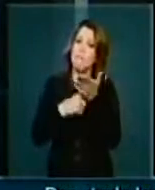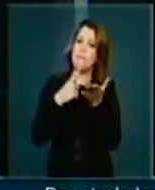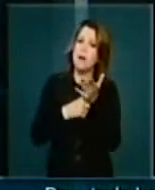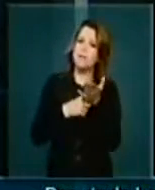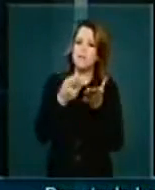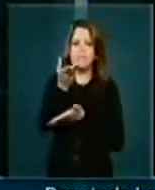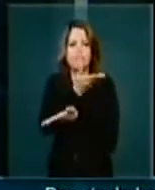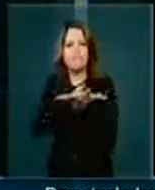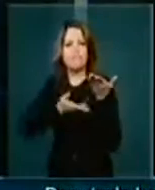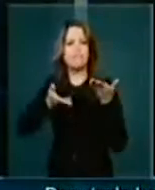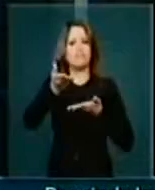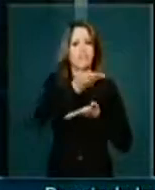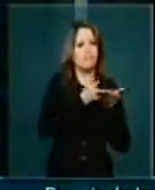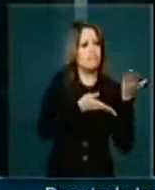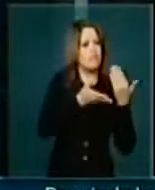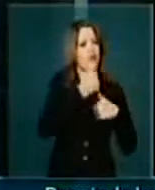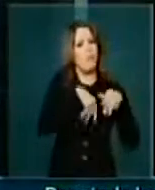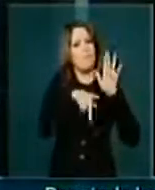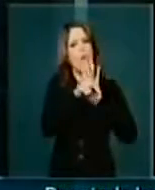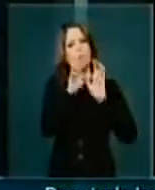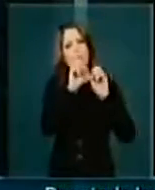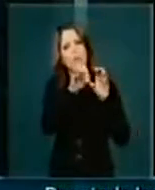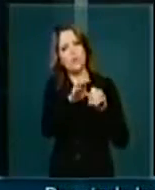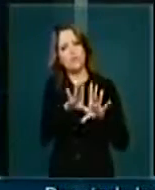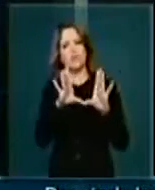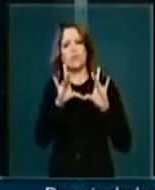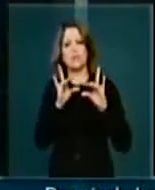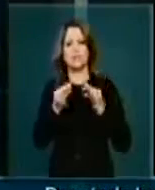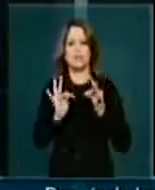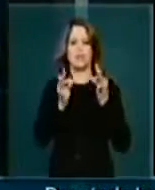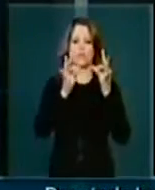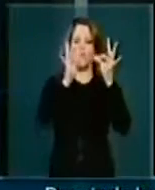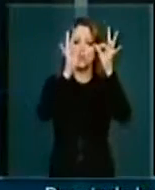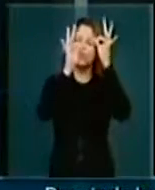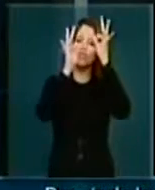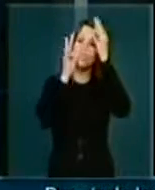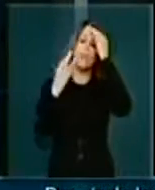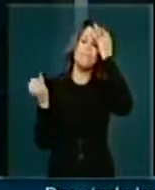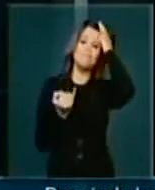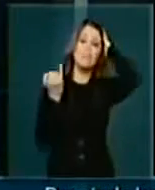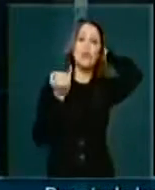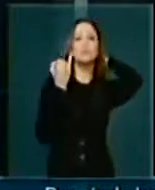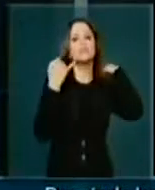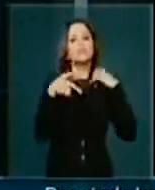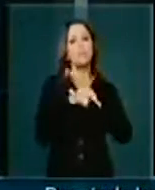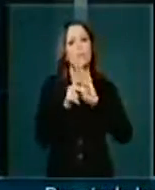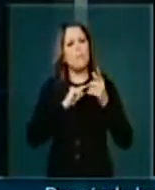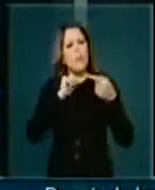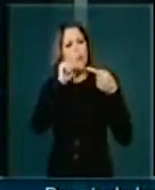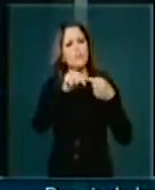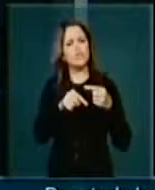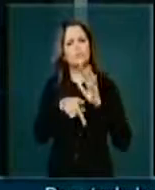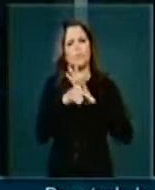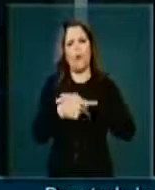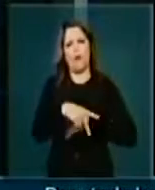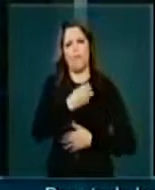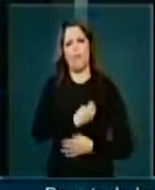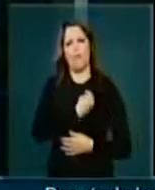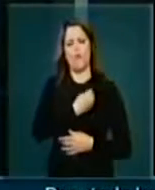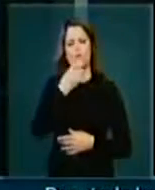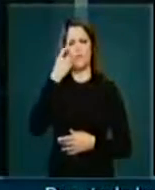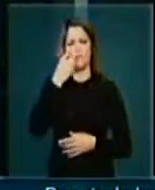parcerias e intercâmbios direcionados à educação, ciência e tecnologia, causas prioritárias de minha missão na vida